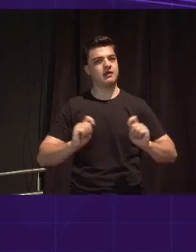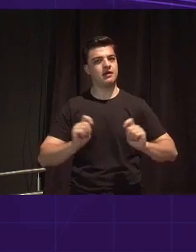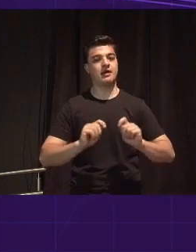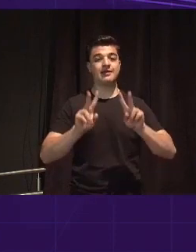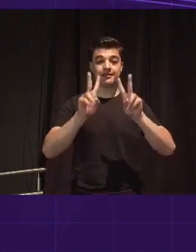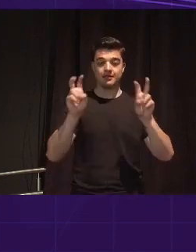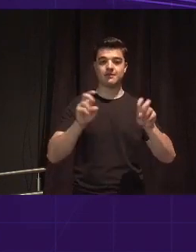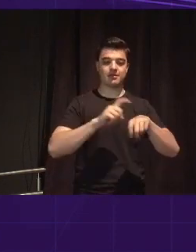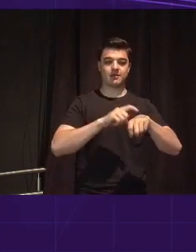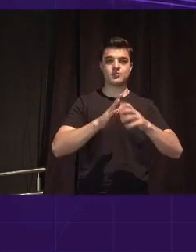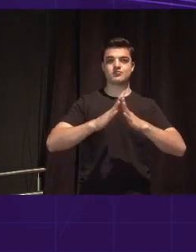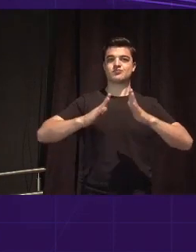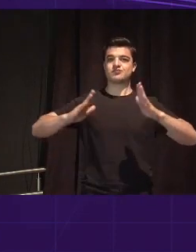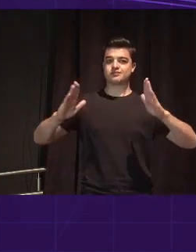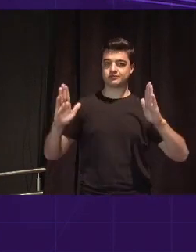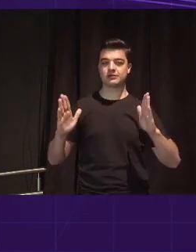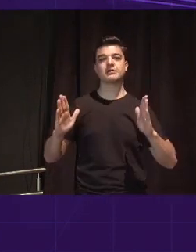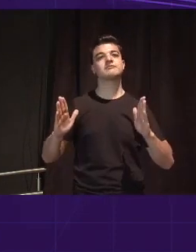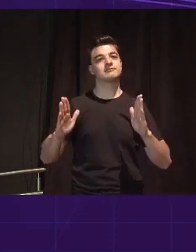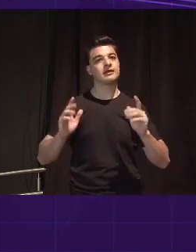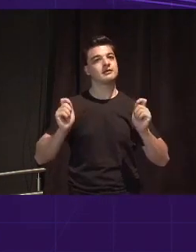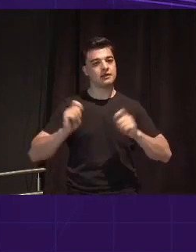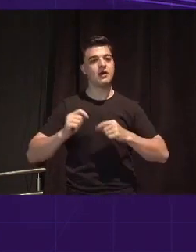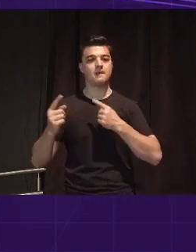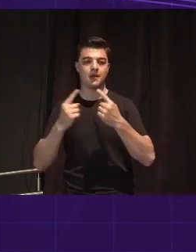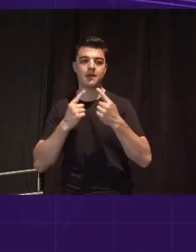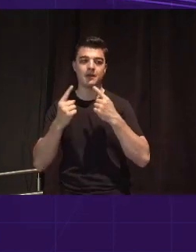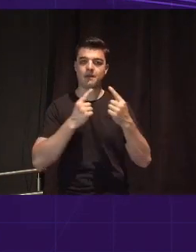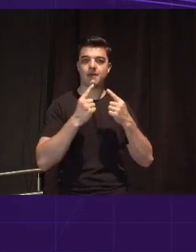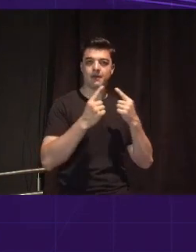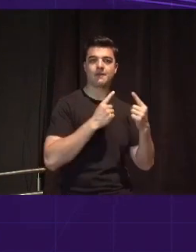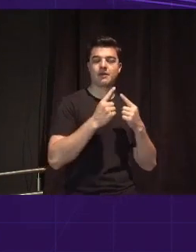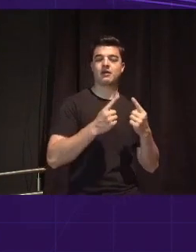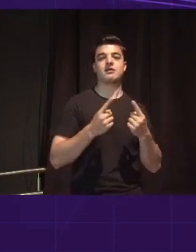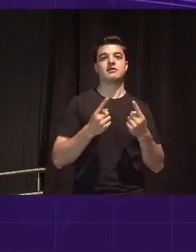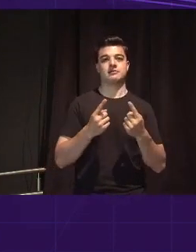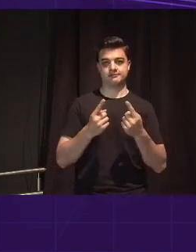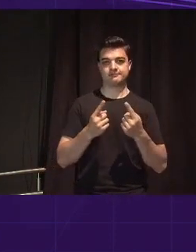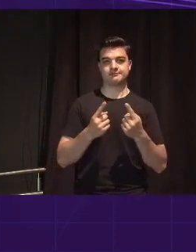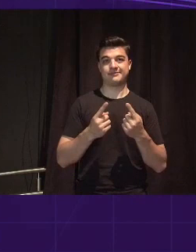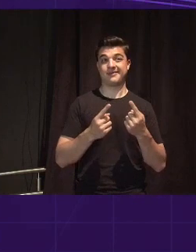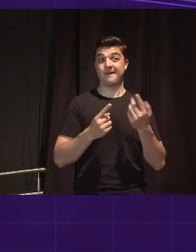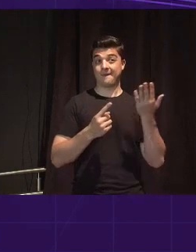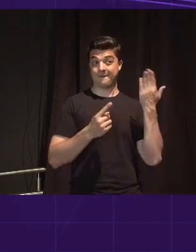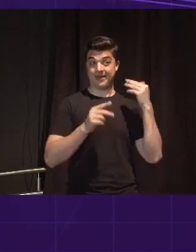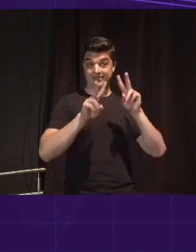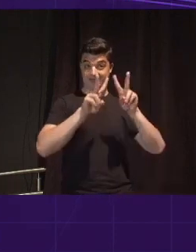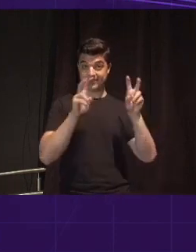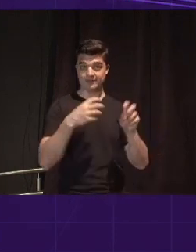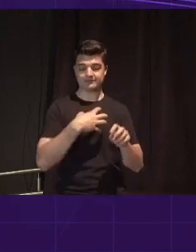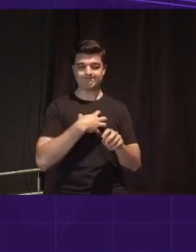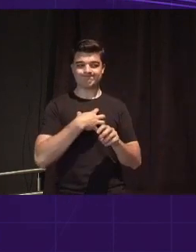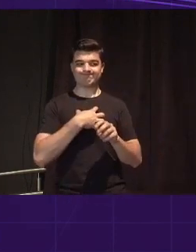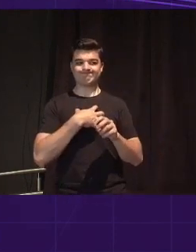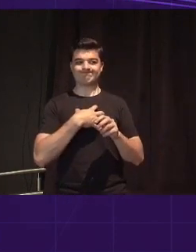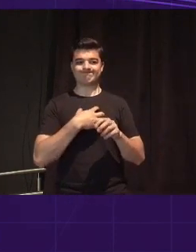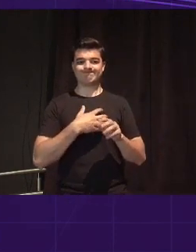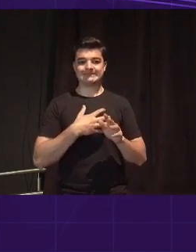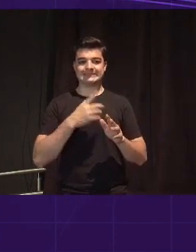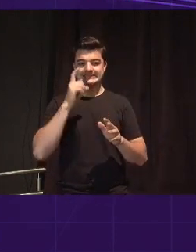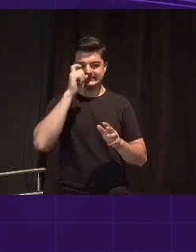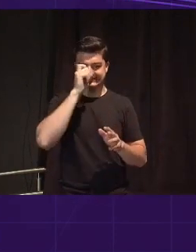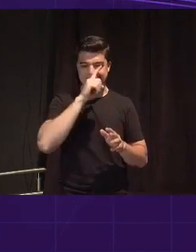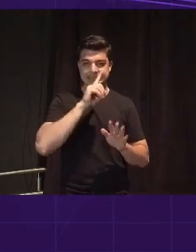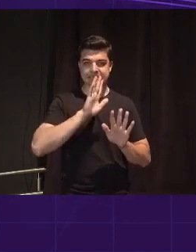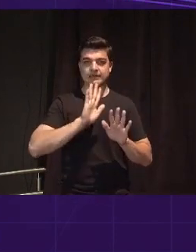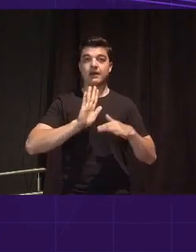natural, de uma forma saudável, né? Então a gente trouxe esse desconforto que gerava um desconforto para nós também, e a gente se educou e